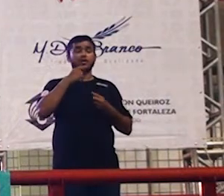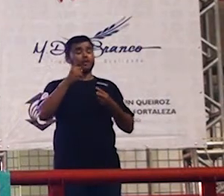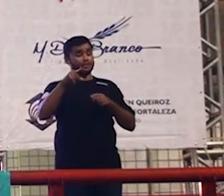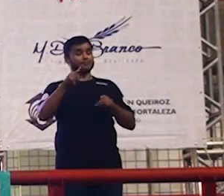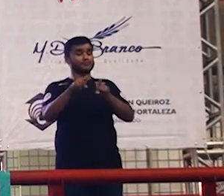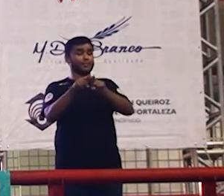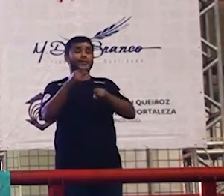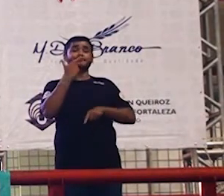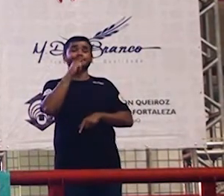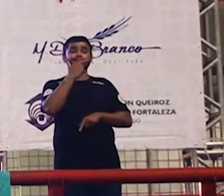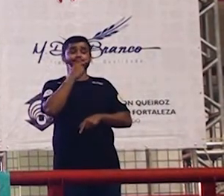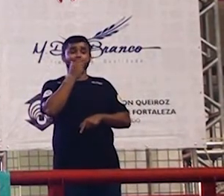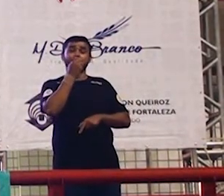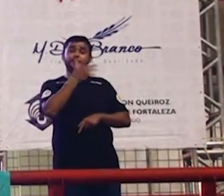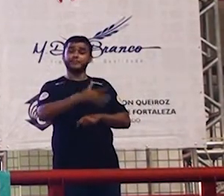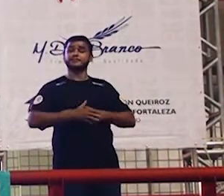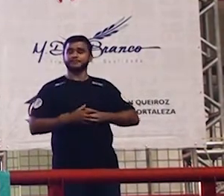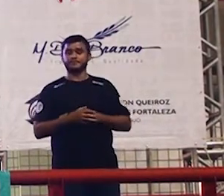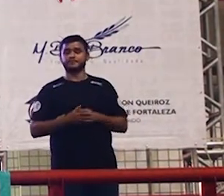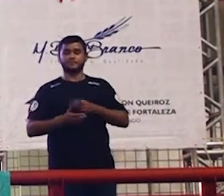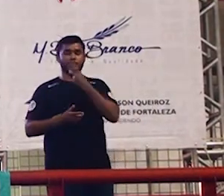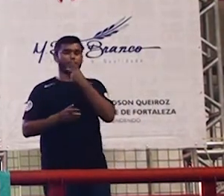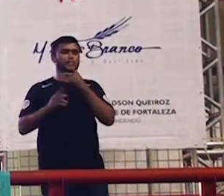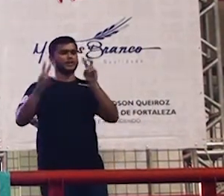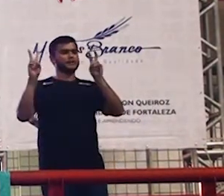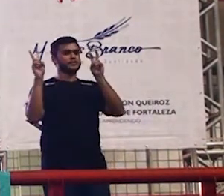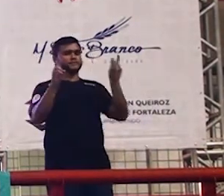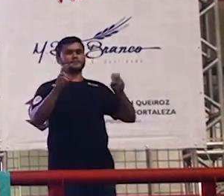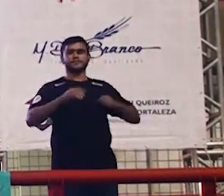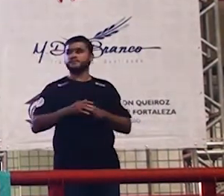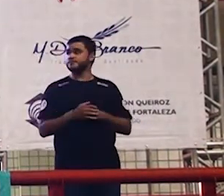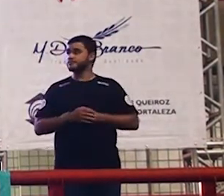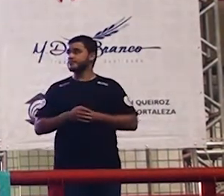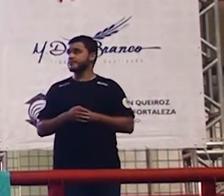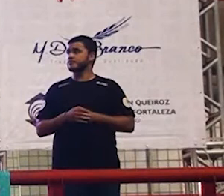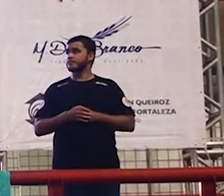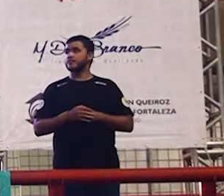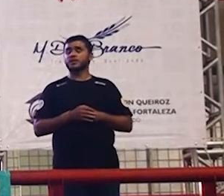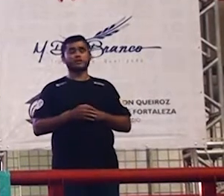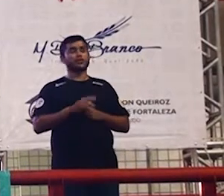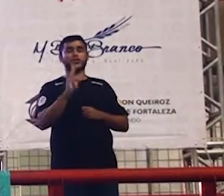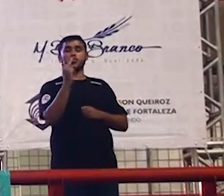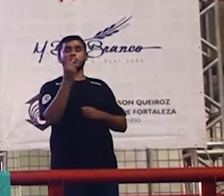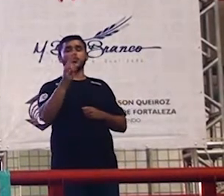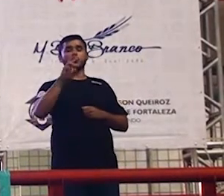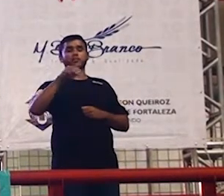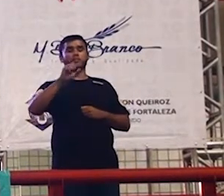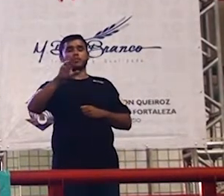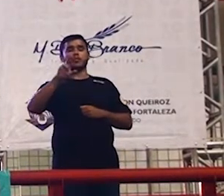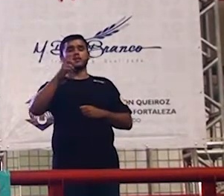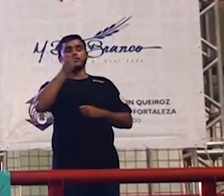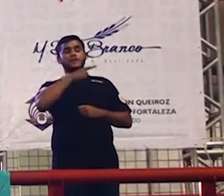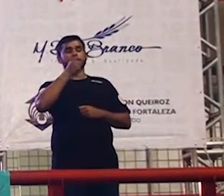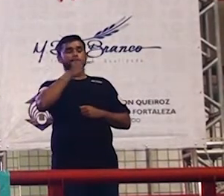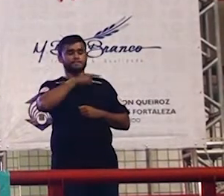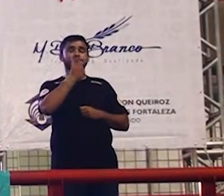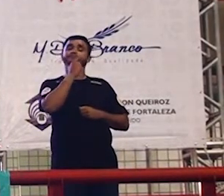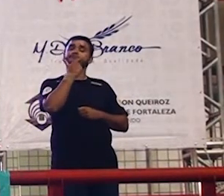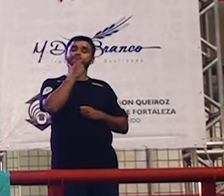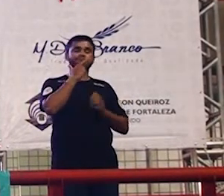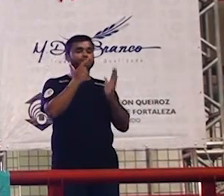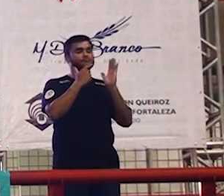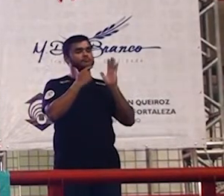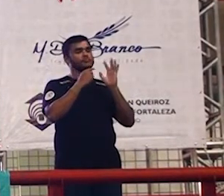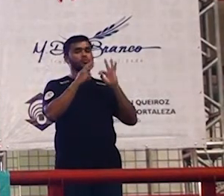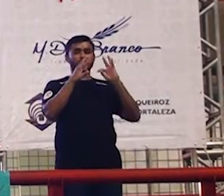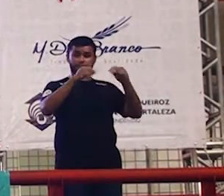ironias. Então, o tom predominante no texto é de humor e ironia. Não é luto e